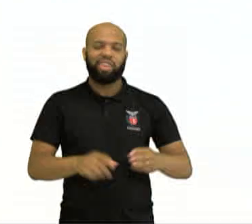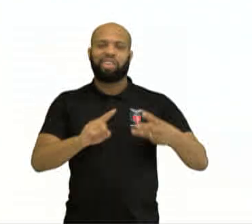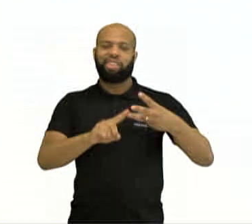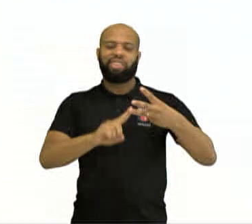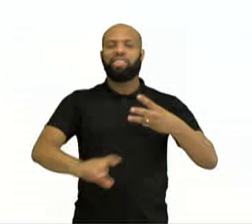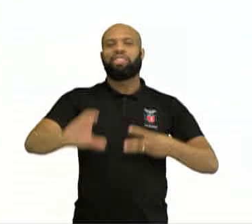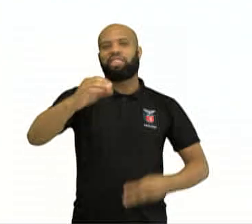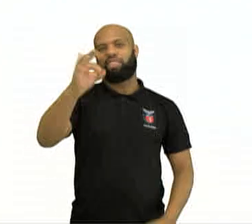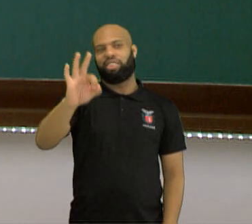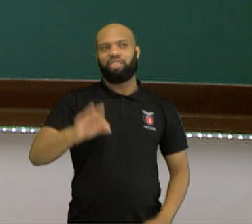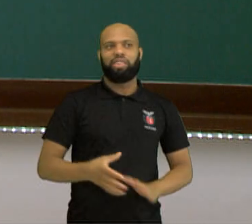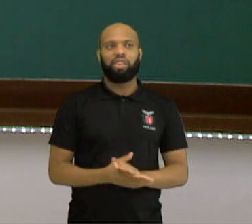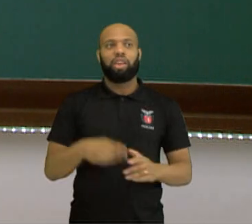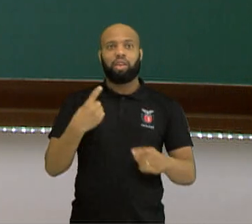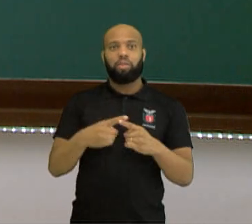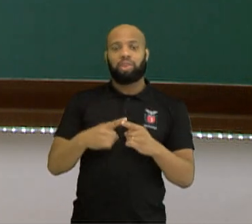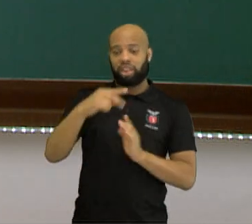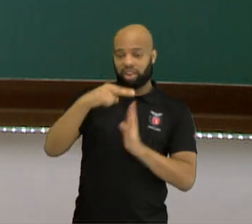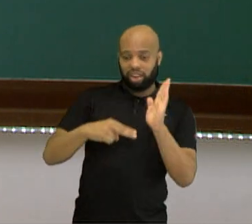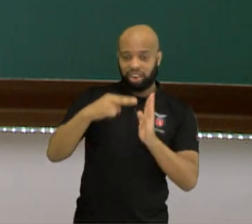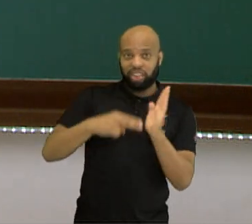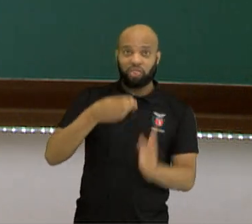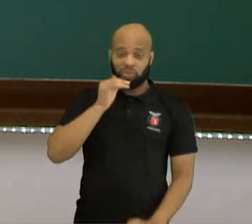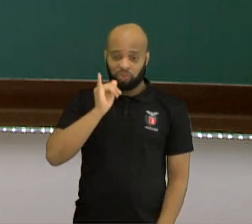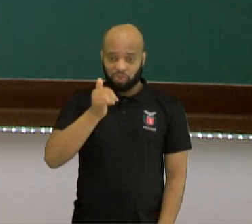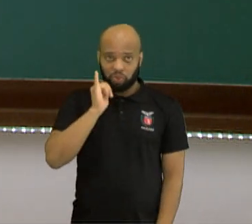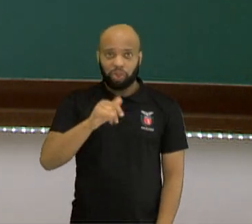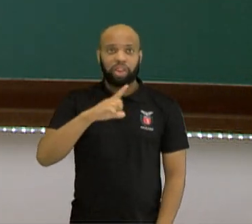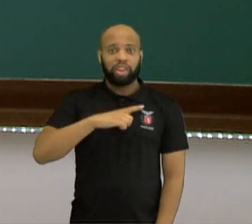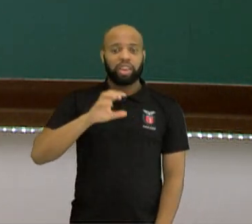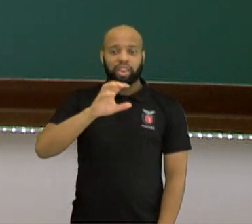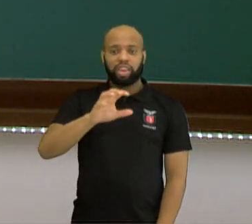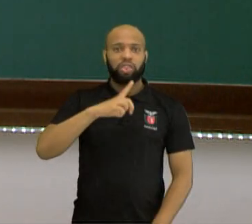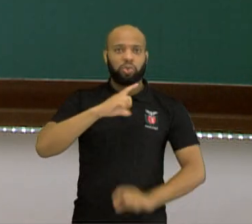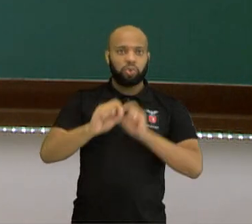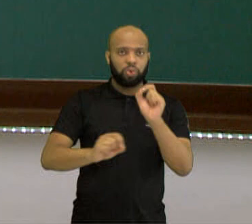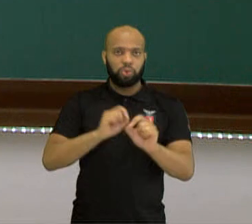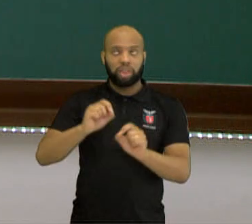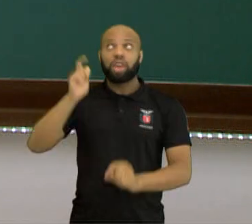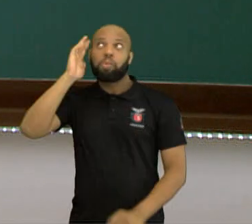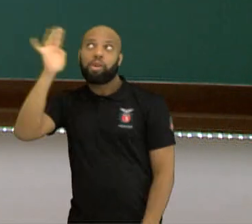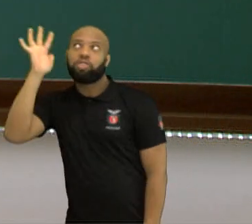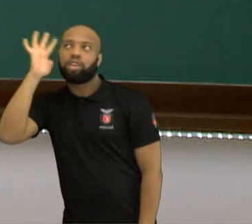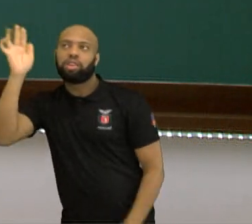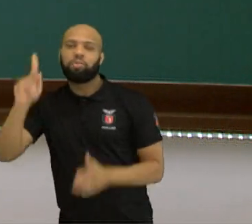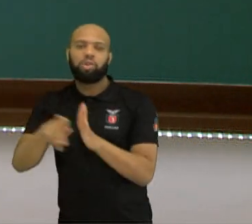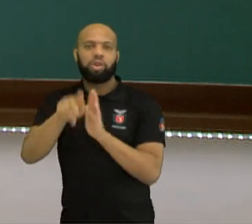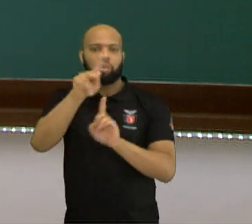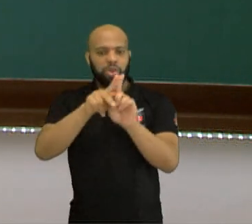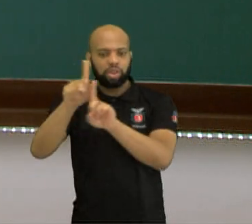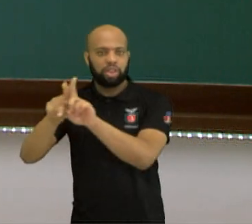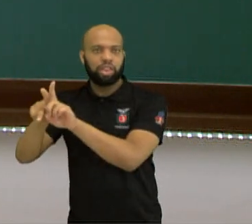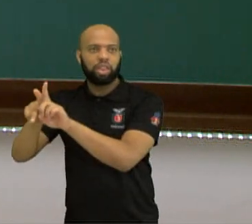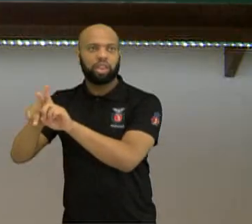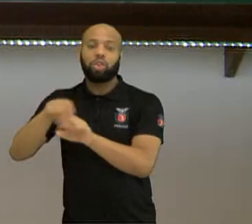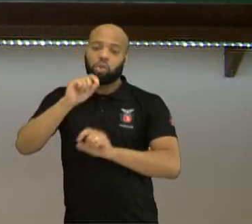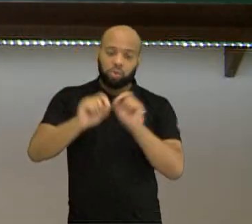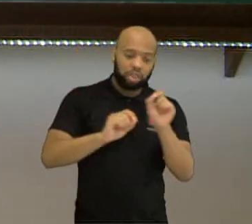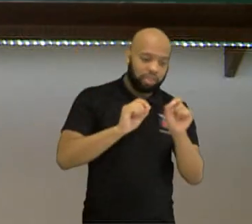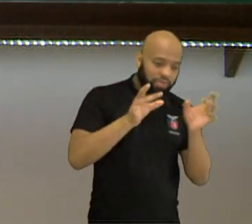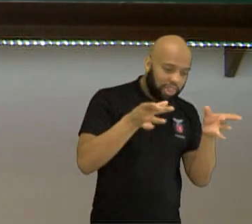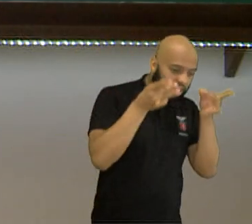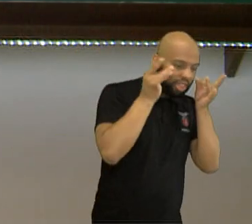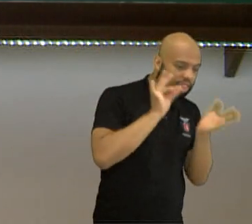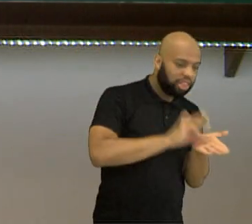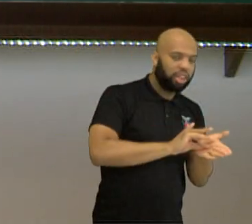C. Então, nessa leitura do conto, tem esse encontro do mundo imaginário da personagem e a realidade